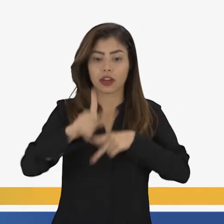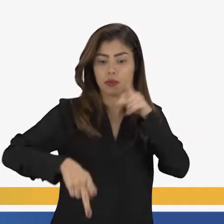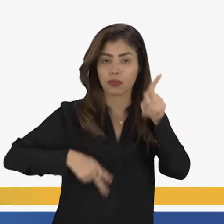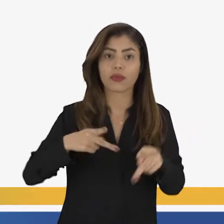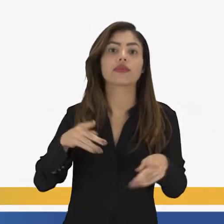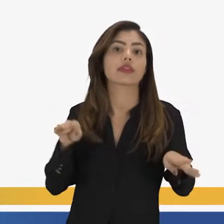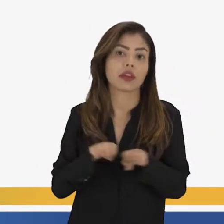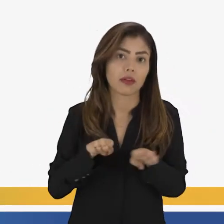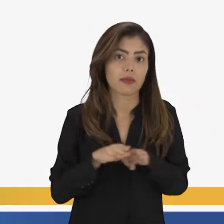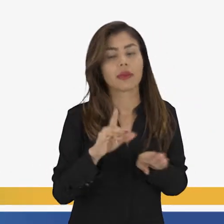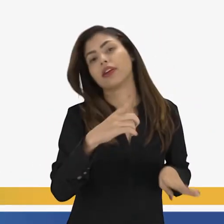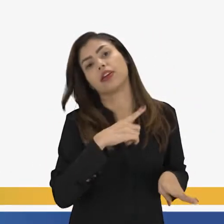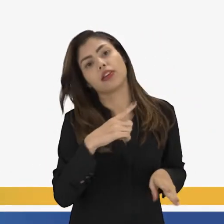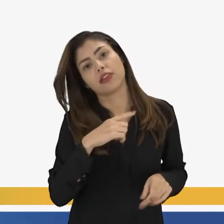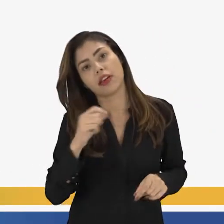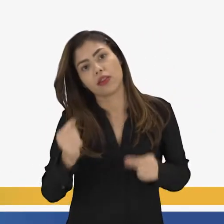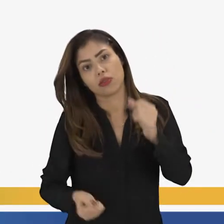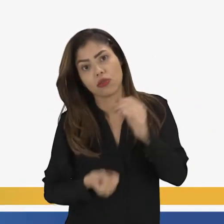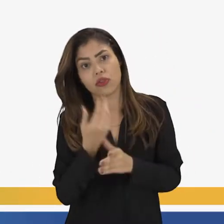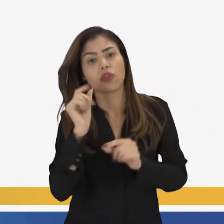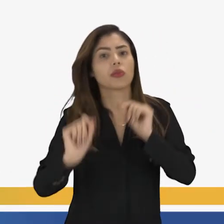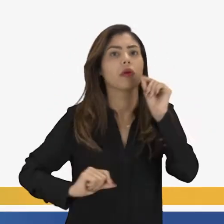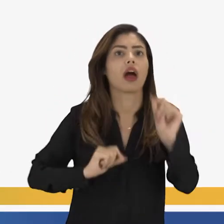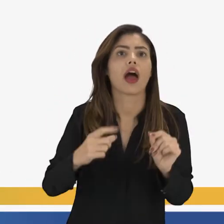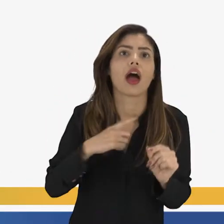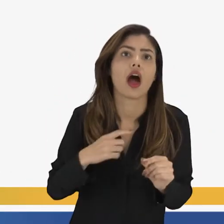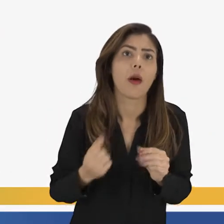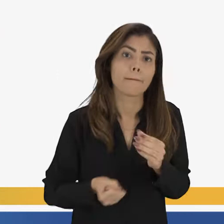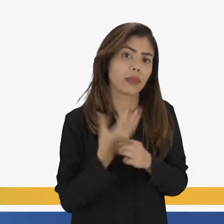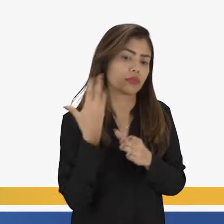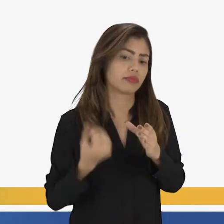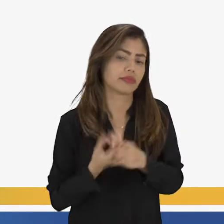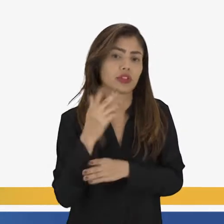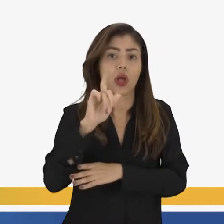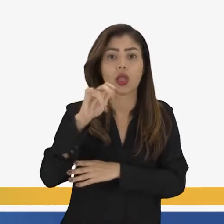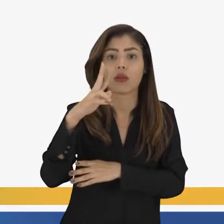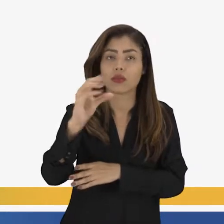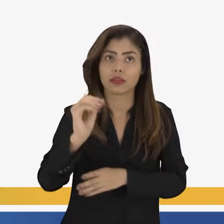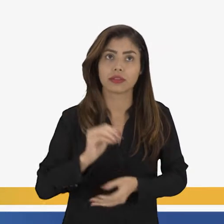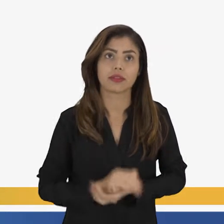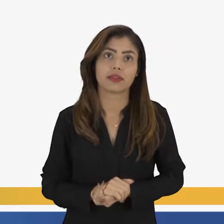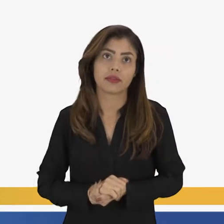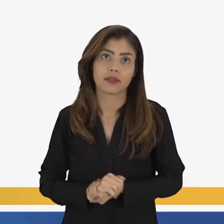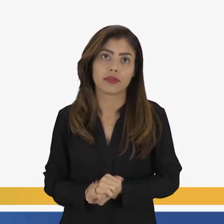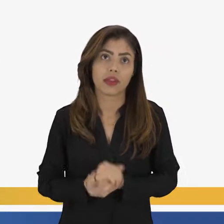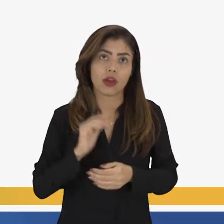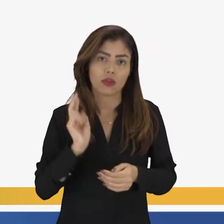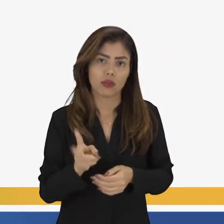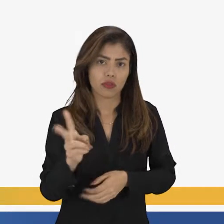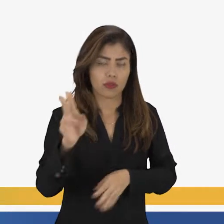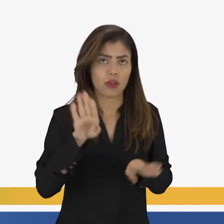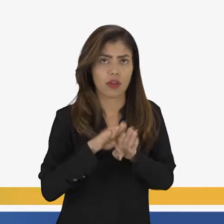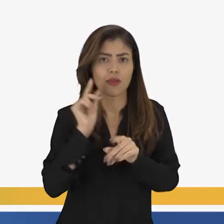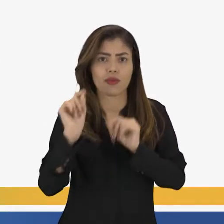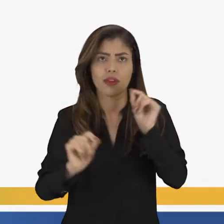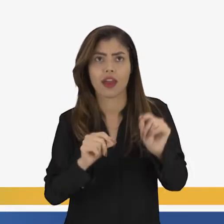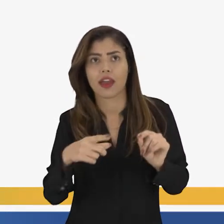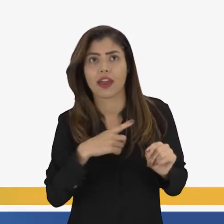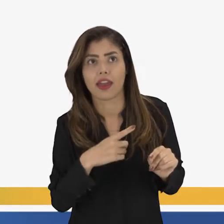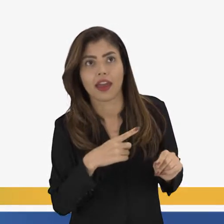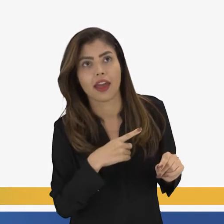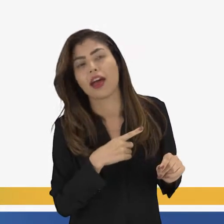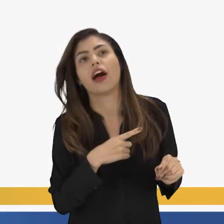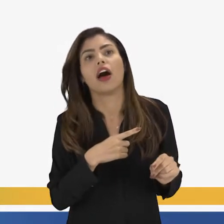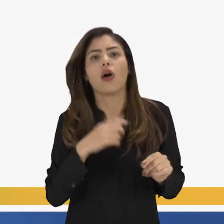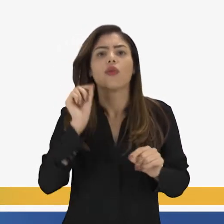parte da população, gerando assim, claro, muito lucro, ok? Continuando aqui, gente, nós vamos descobrir nesse momento o